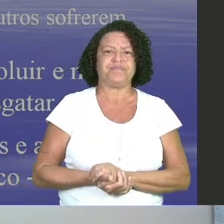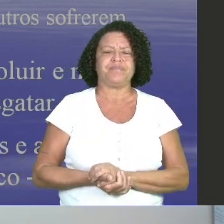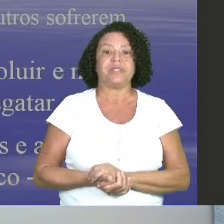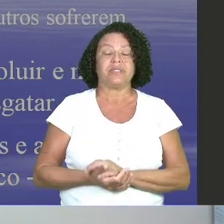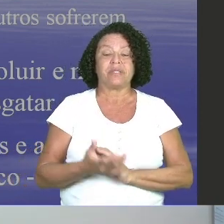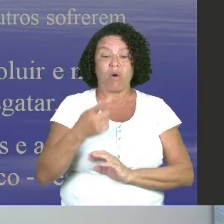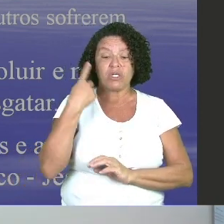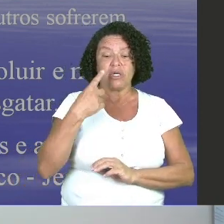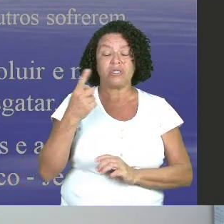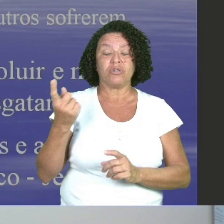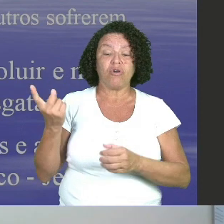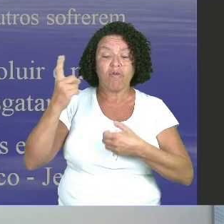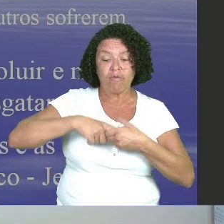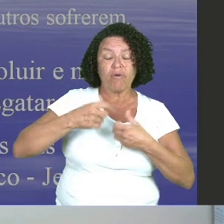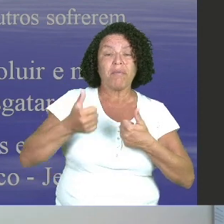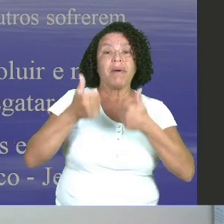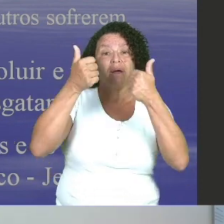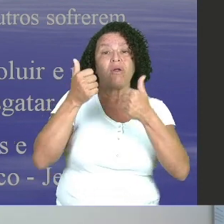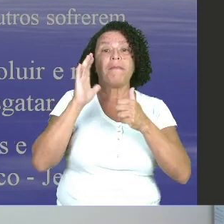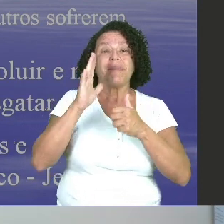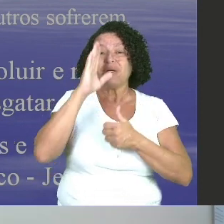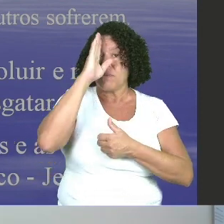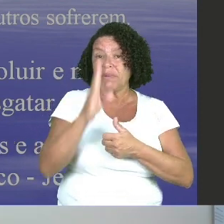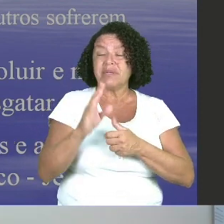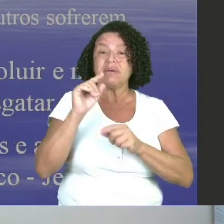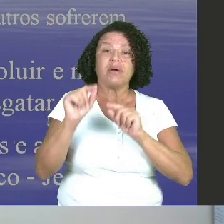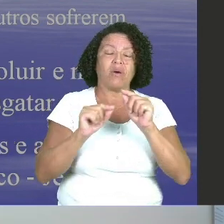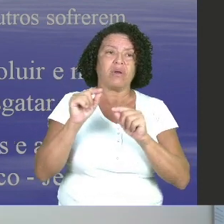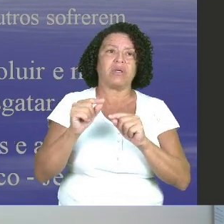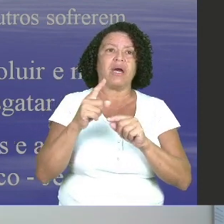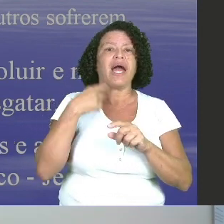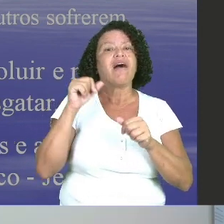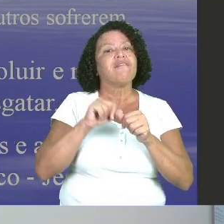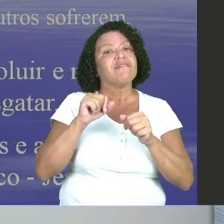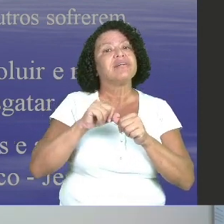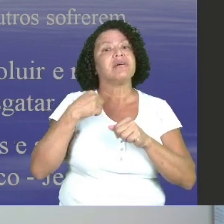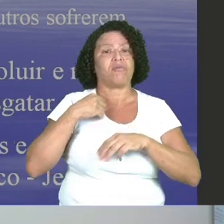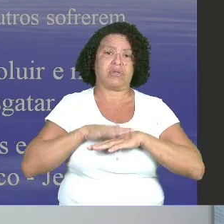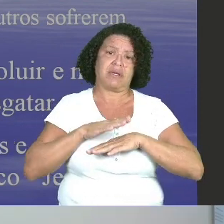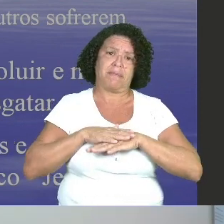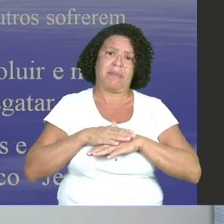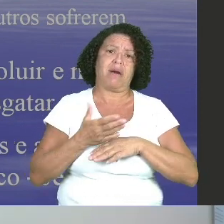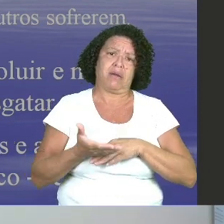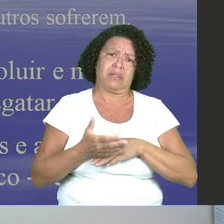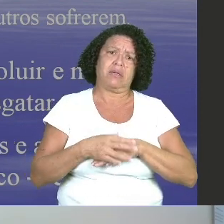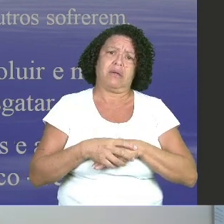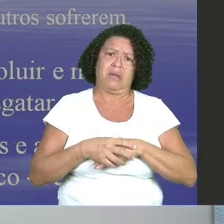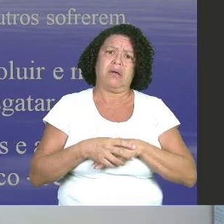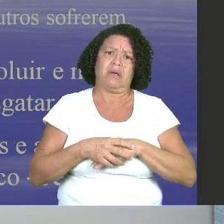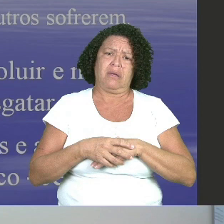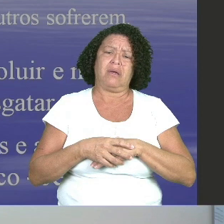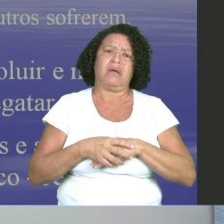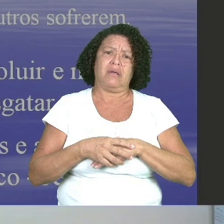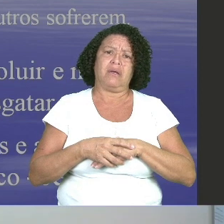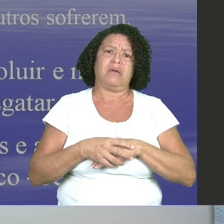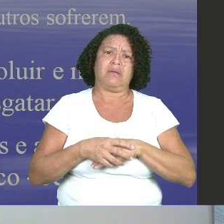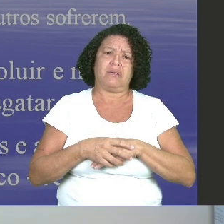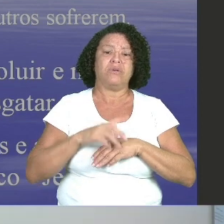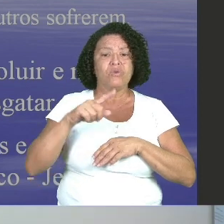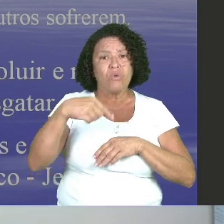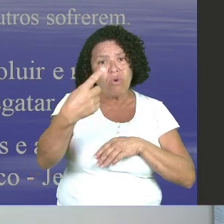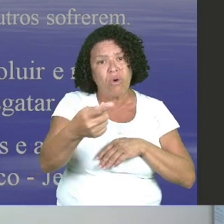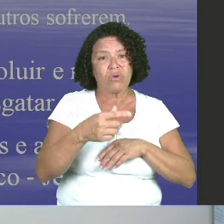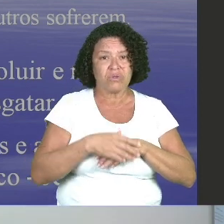Votemos melhor, mas o principal é fazer a nossa parte em prol